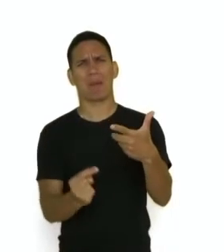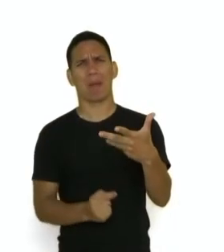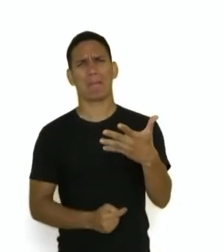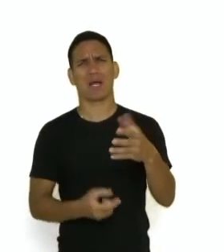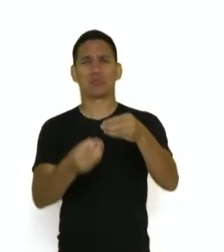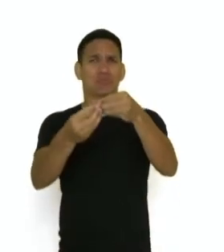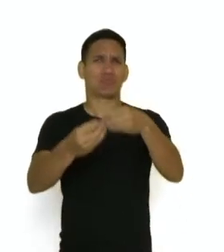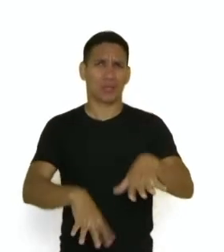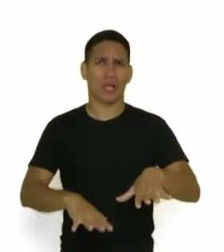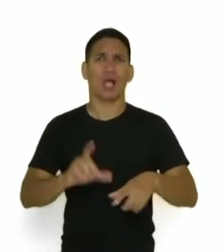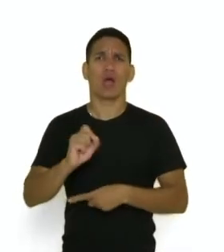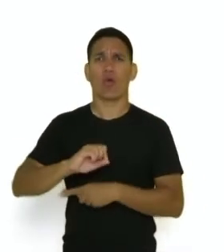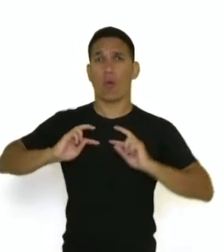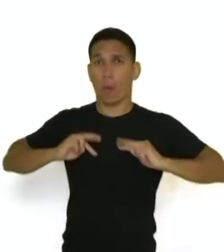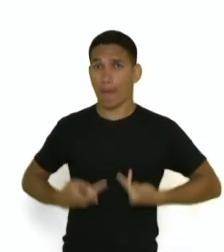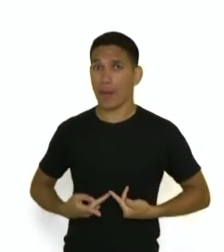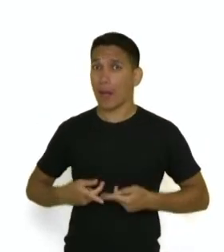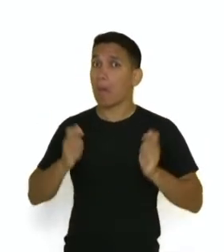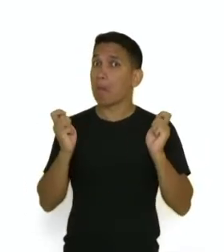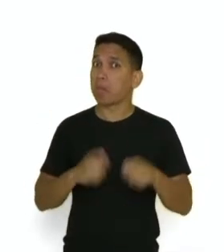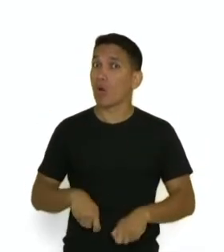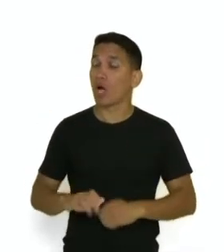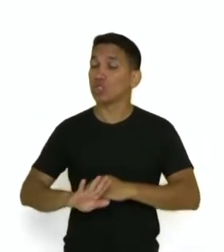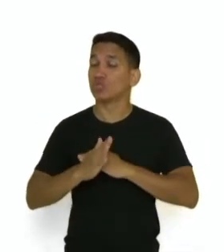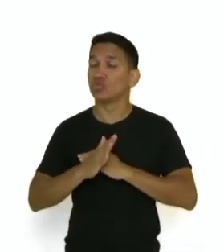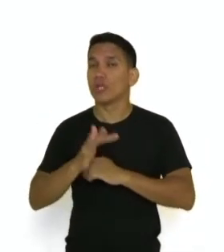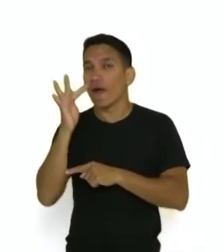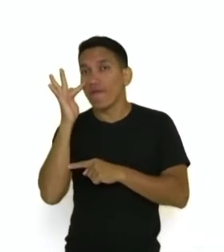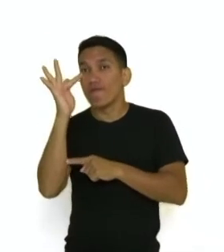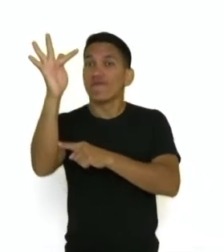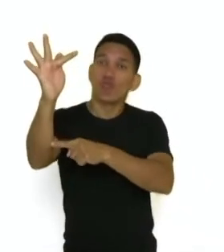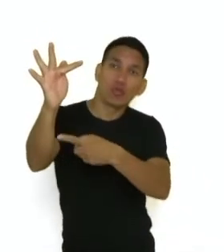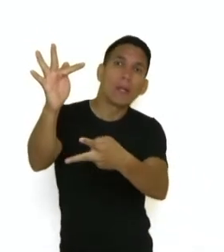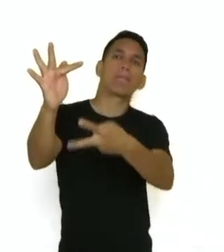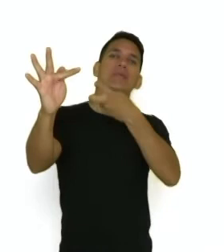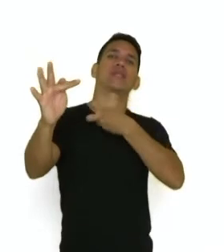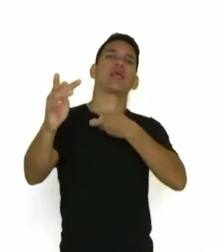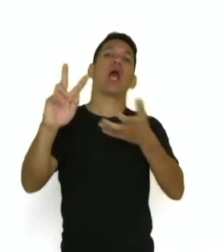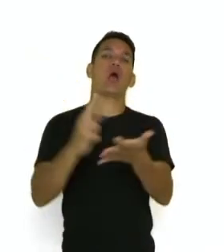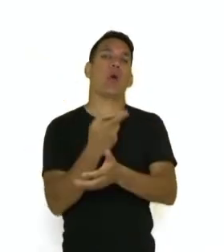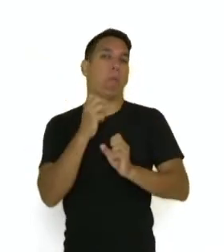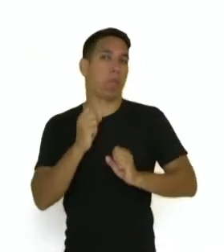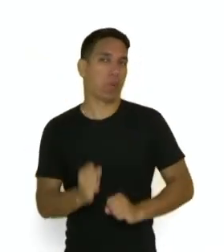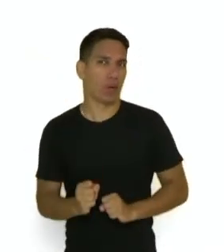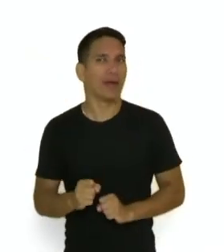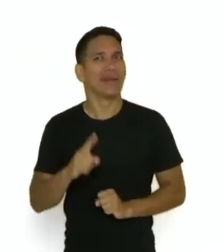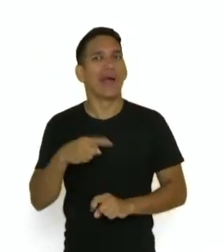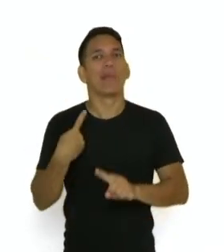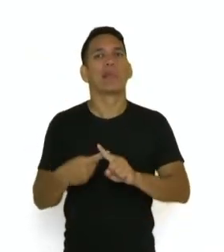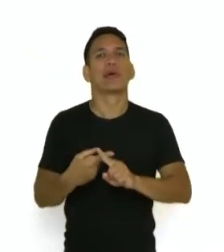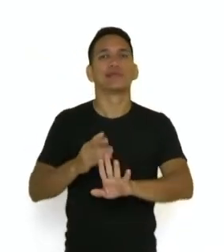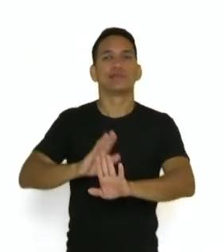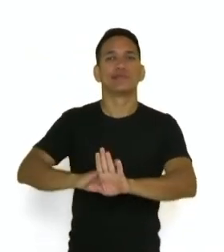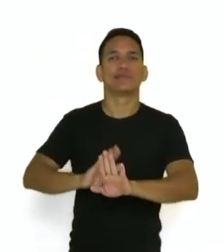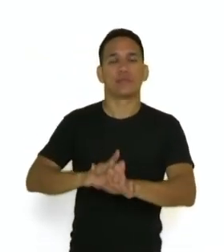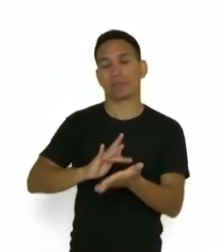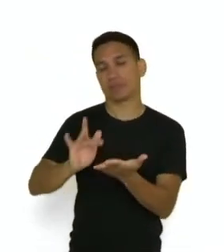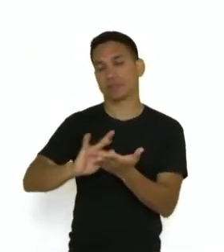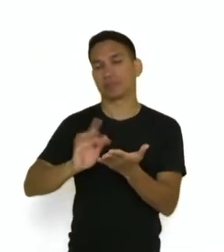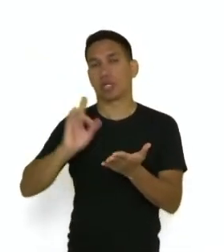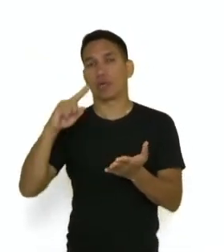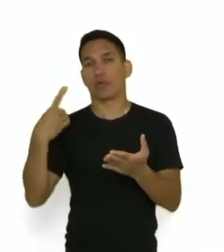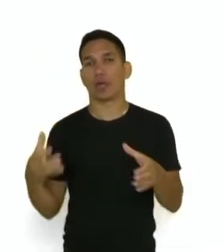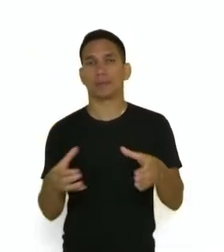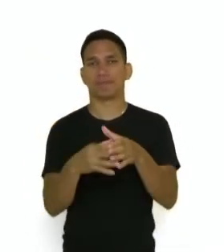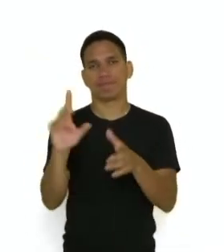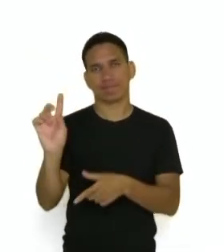humanidade fazem entrever a possibilidade de um futuro trágico são provocados pela mentalidade consumista na qual estamos inseridos,